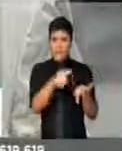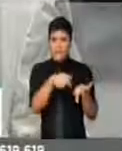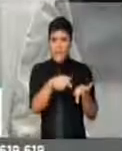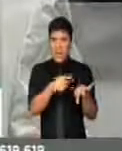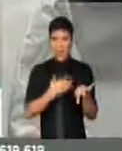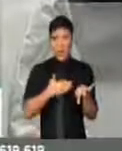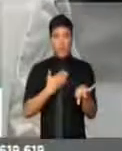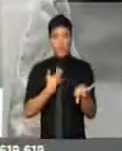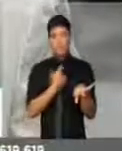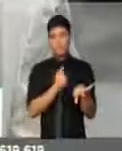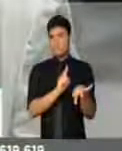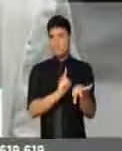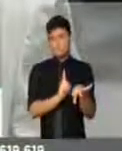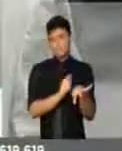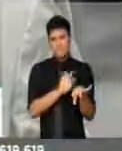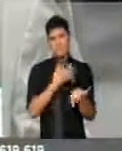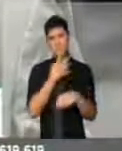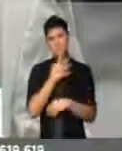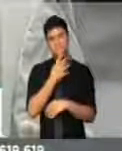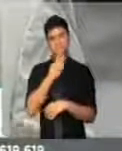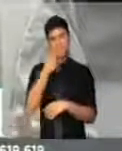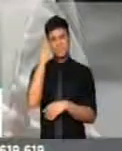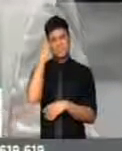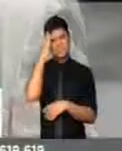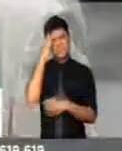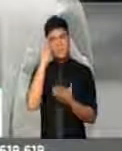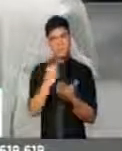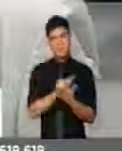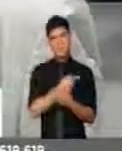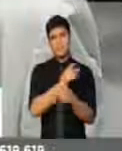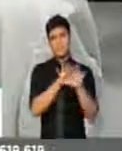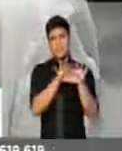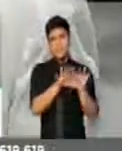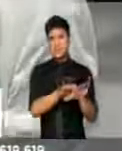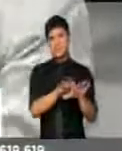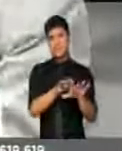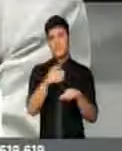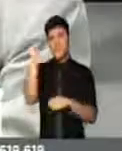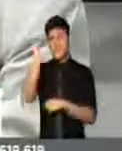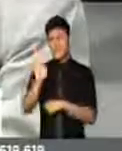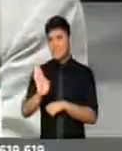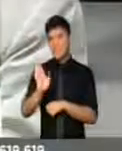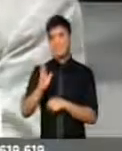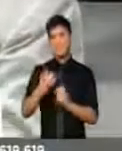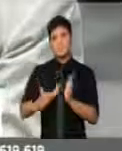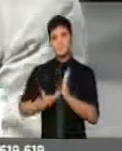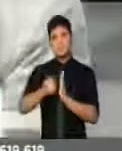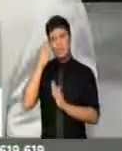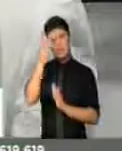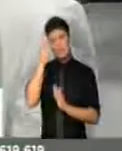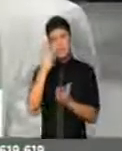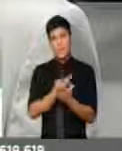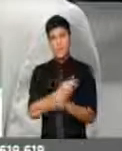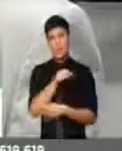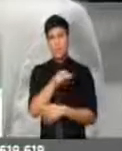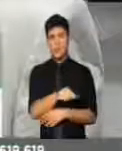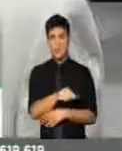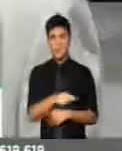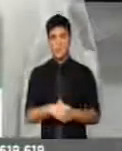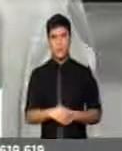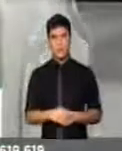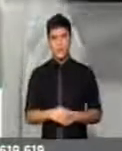ninguém. Não surpreende ao Brasil, não surpreende esta casa e não surpreende nem seus próprios companheiros de